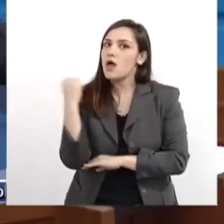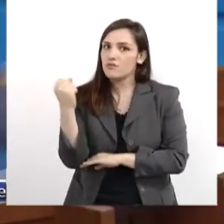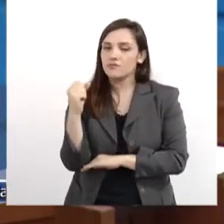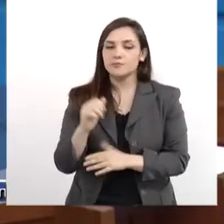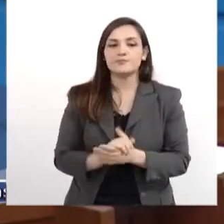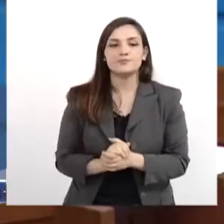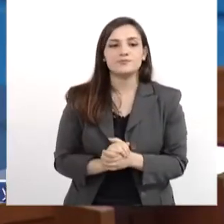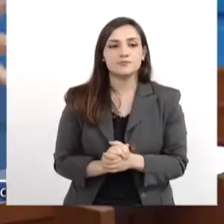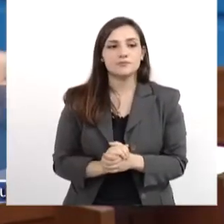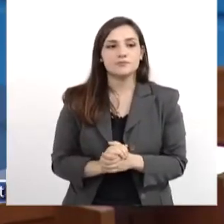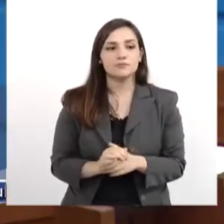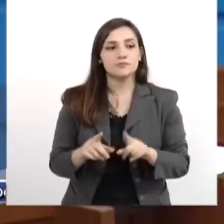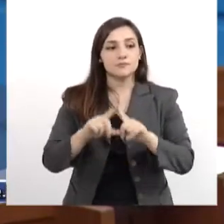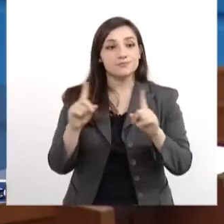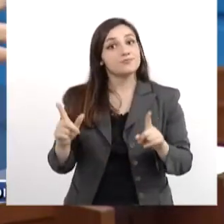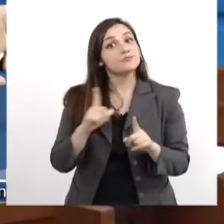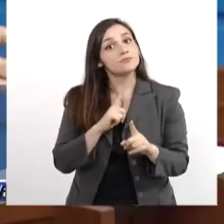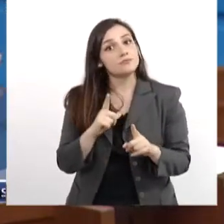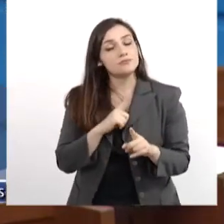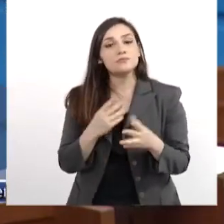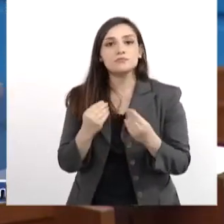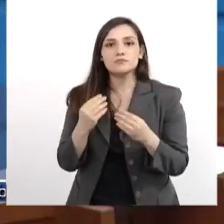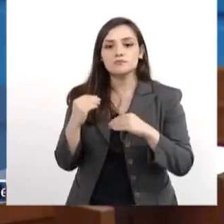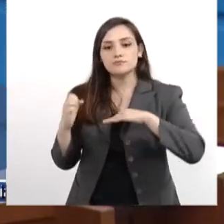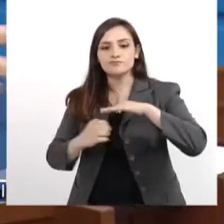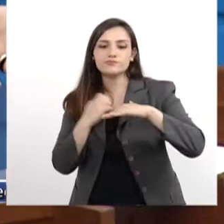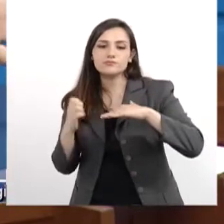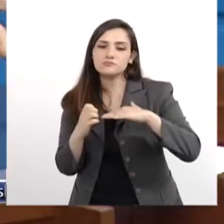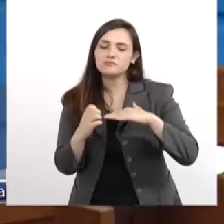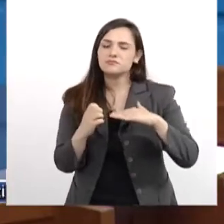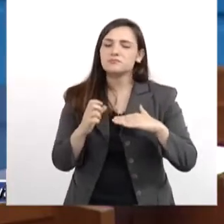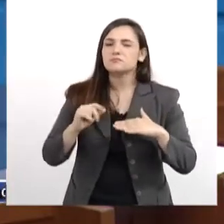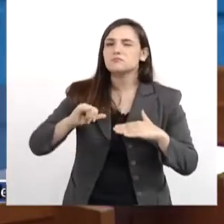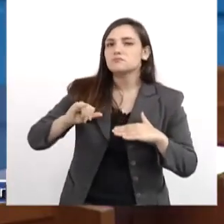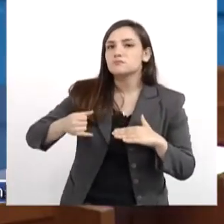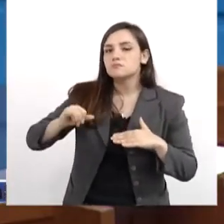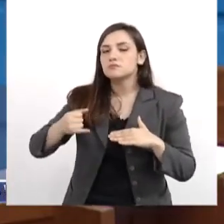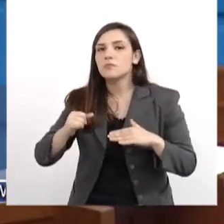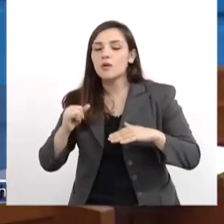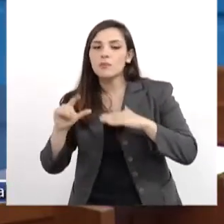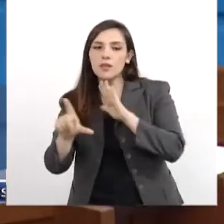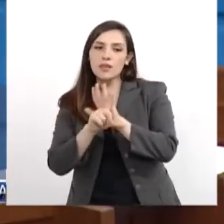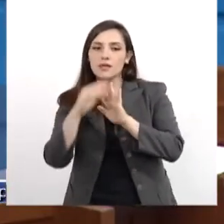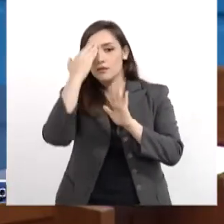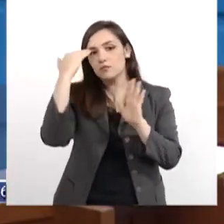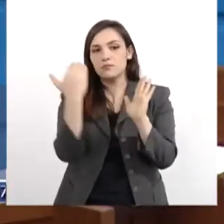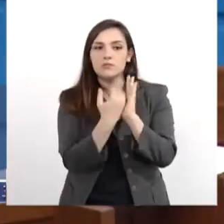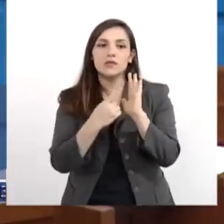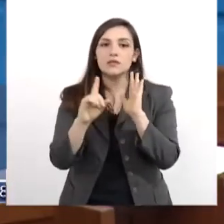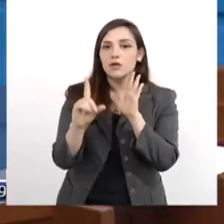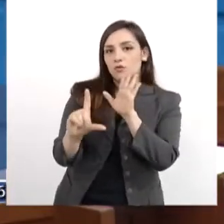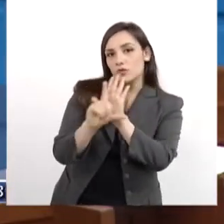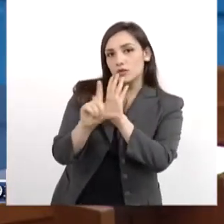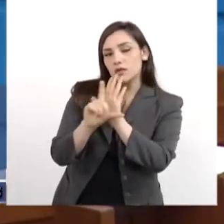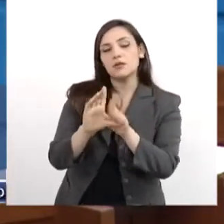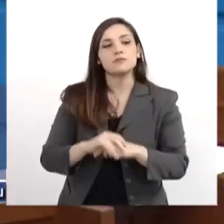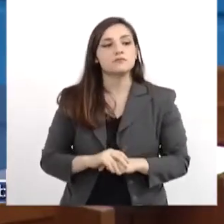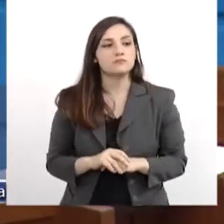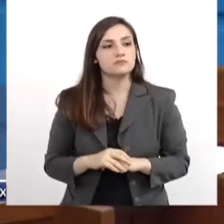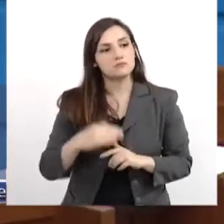muitas empresas vêm burlando essa legislação, muitas empresas não cumprem essa legislação,